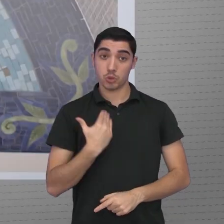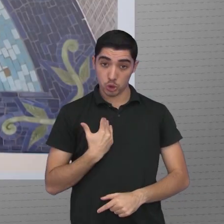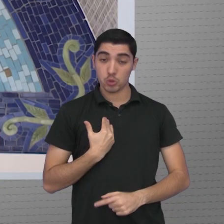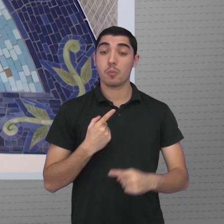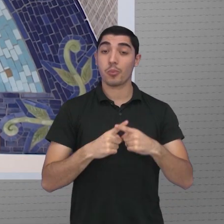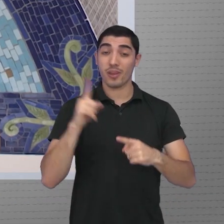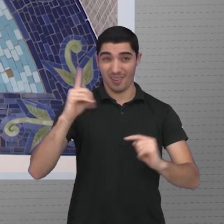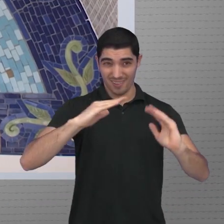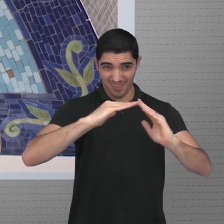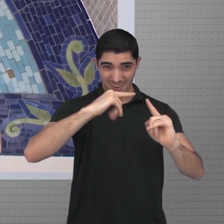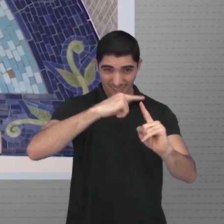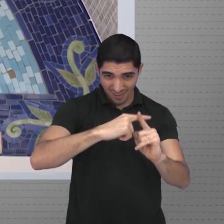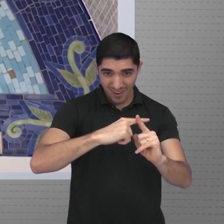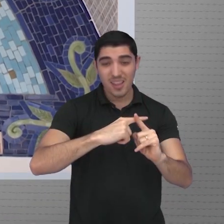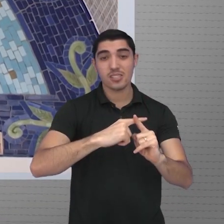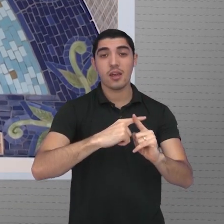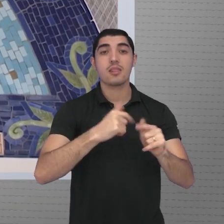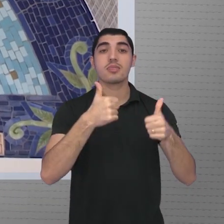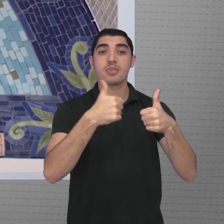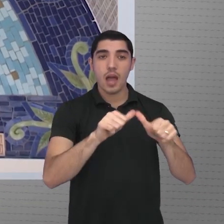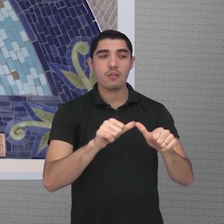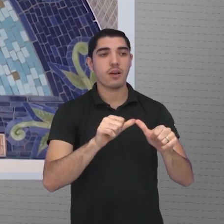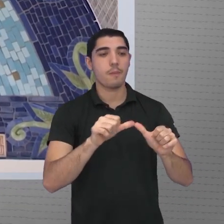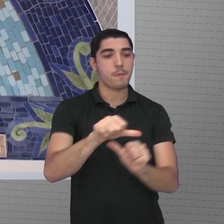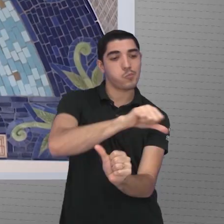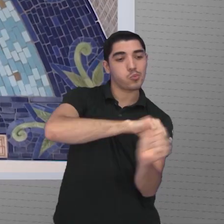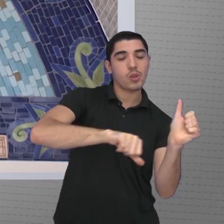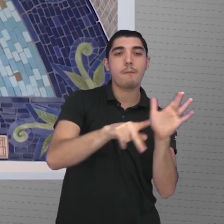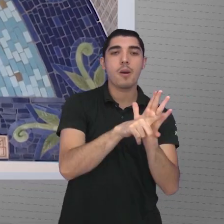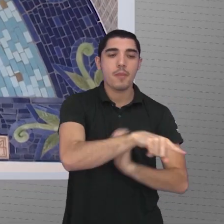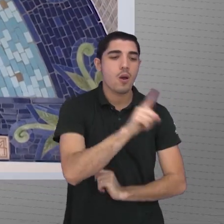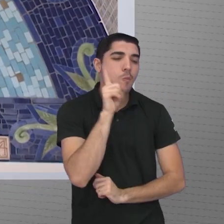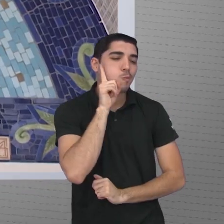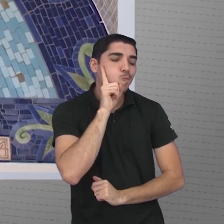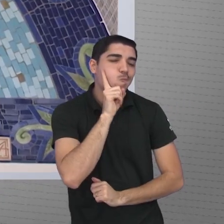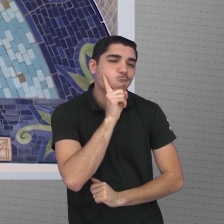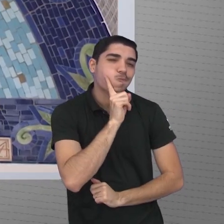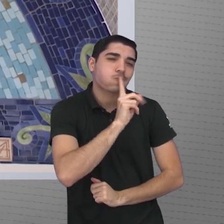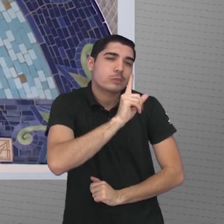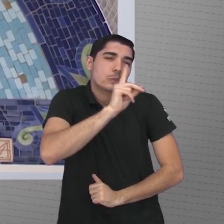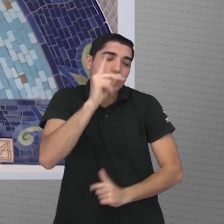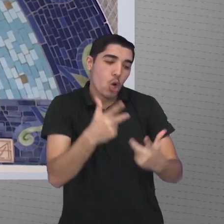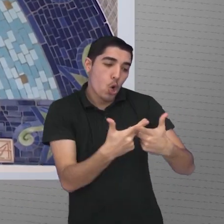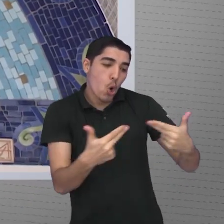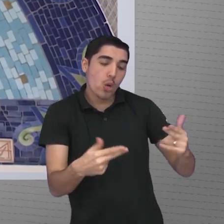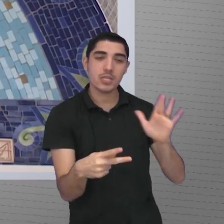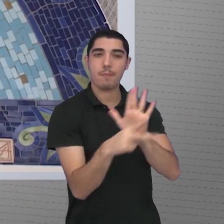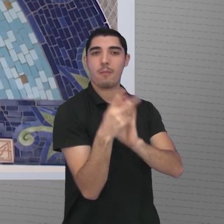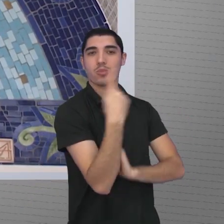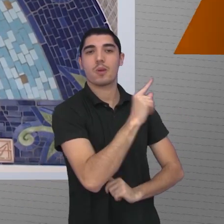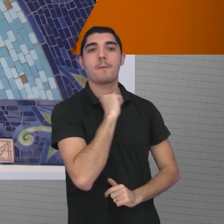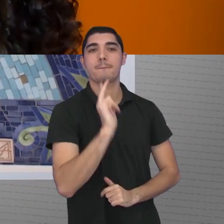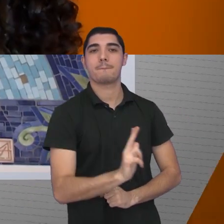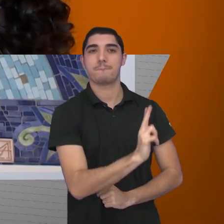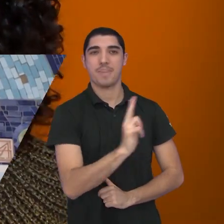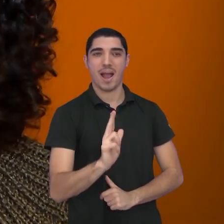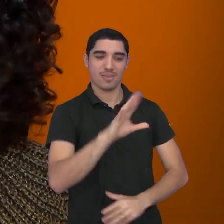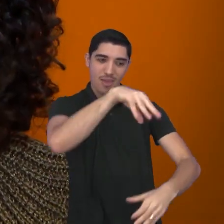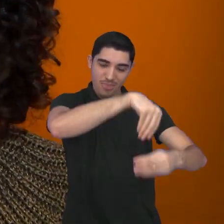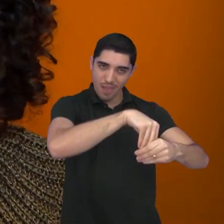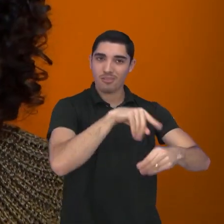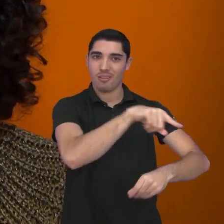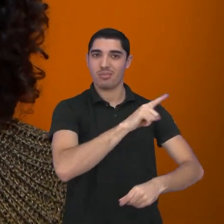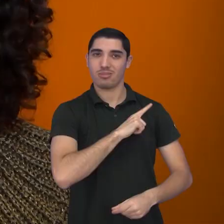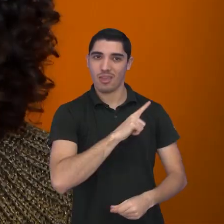por eles, porque eles estavam transformando a igreja em relicário. Aí pediram que eu fizesse algum trabalho para